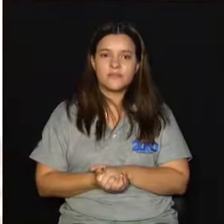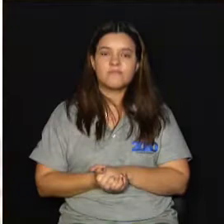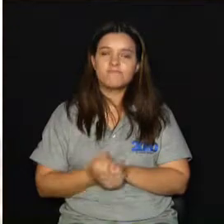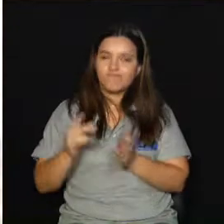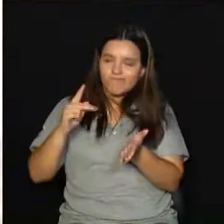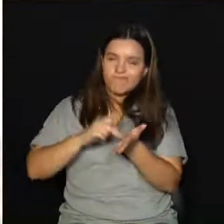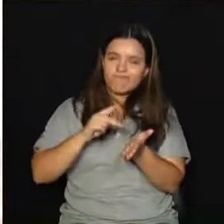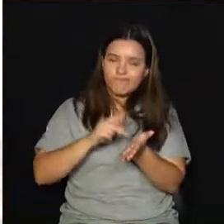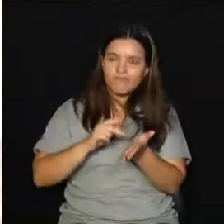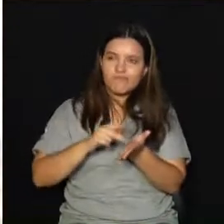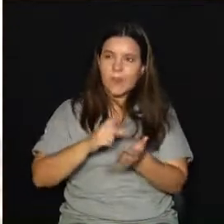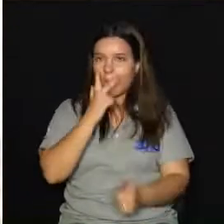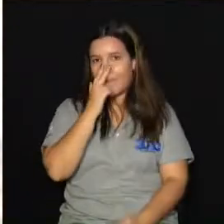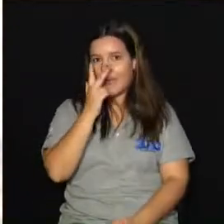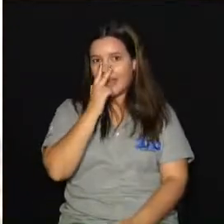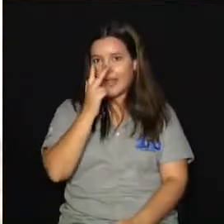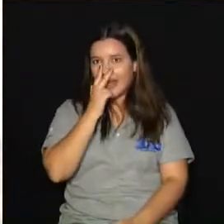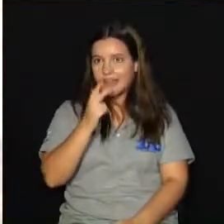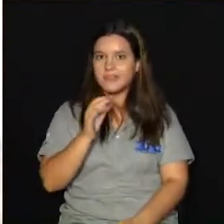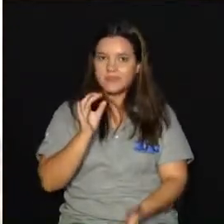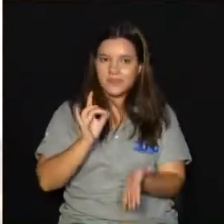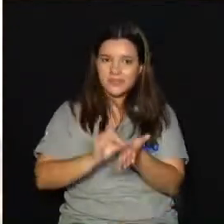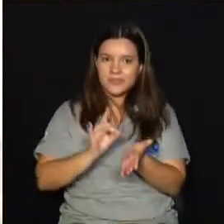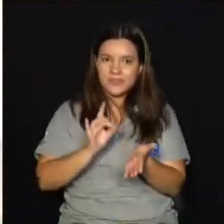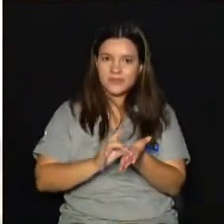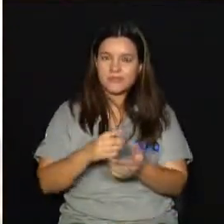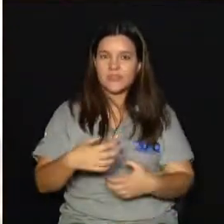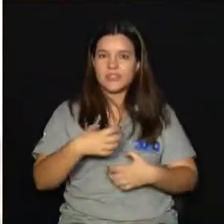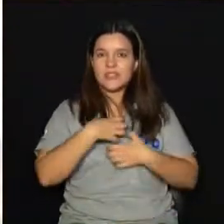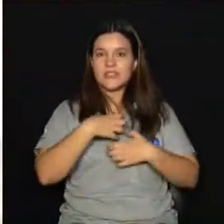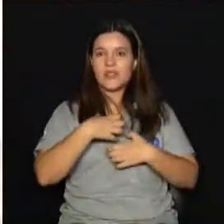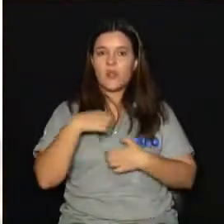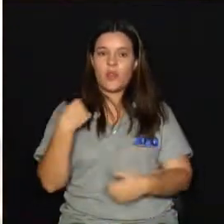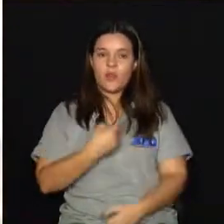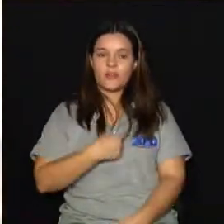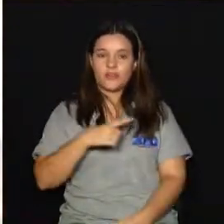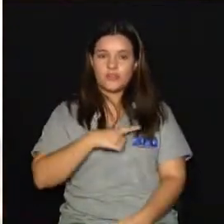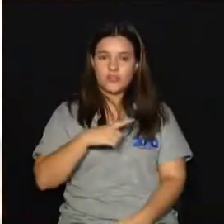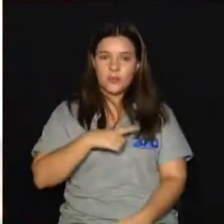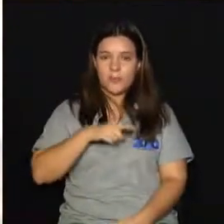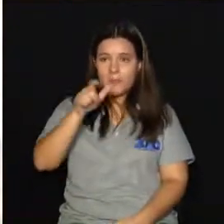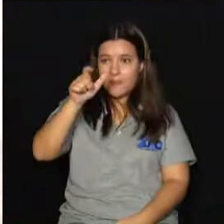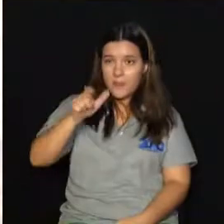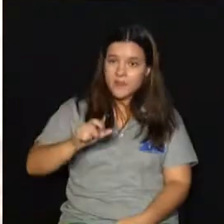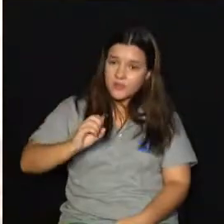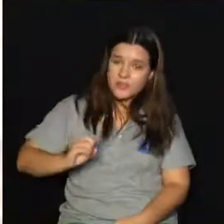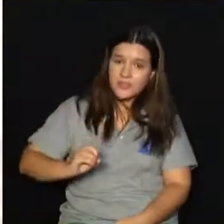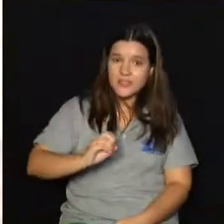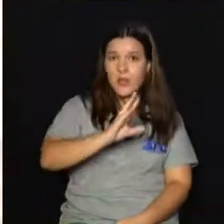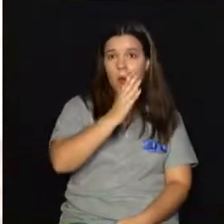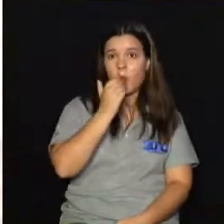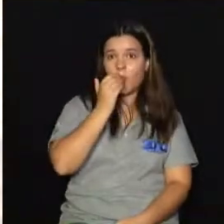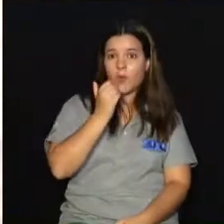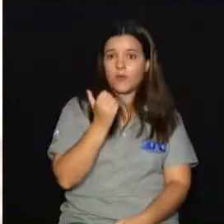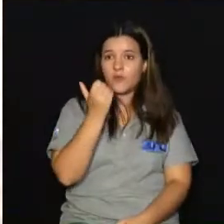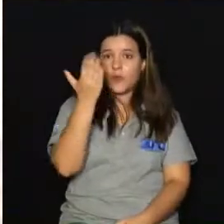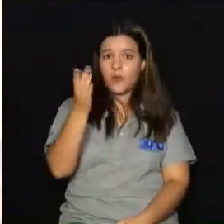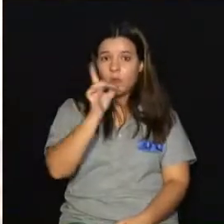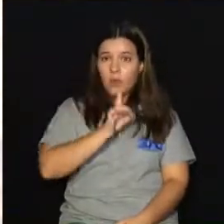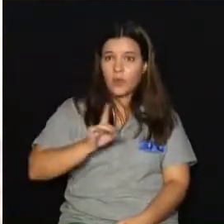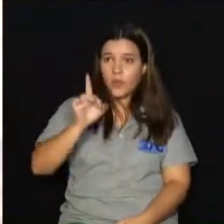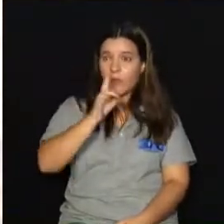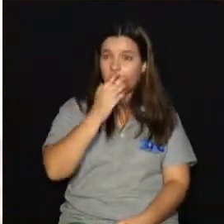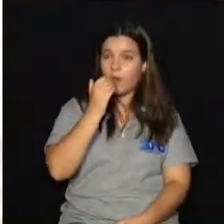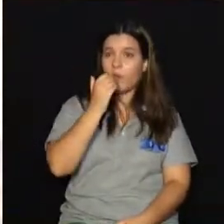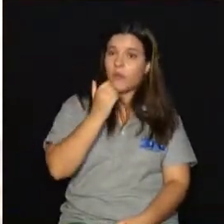Sim, é o que nos parece. Lá, a sensação que nós tínhamos é que as pessoas saíram para almoçar fora, o almoço de domingo fora de